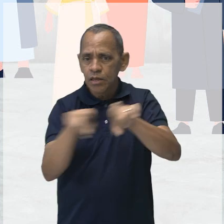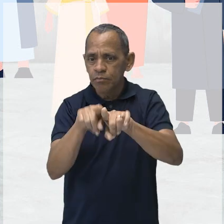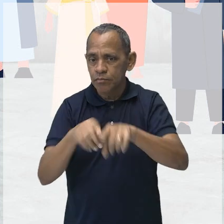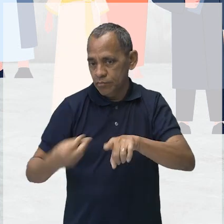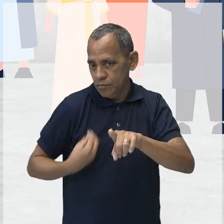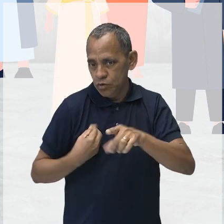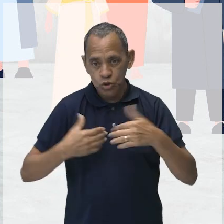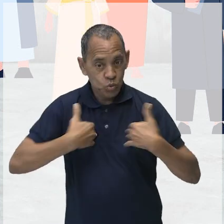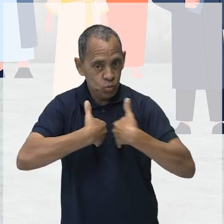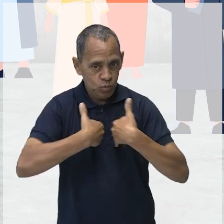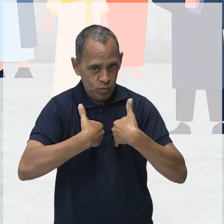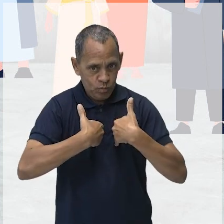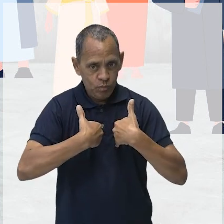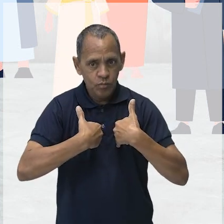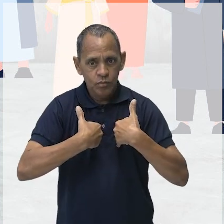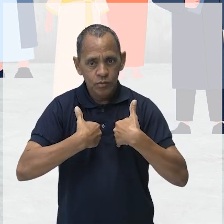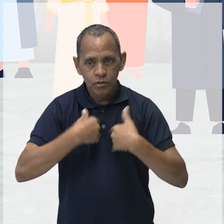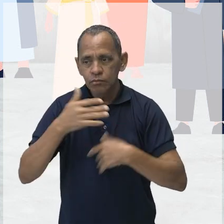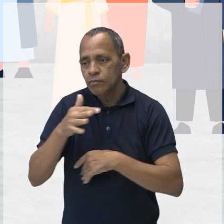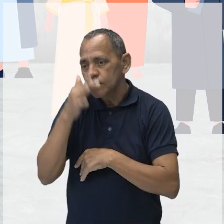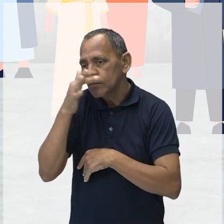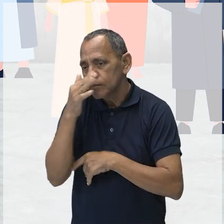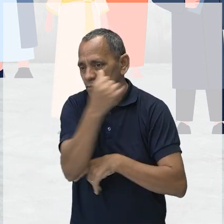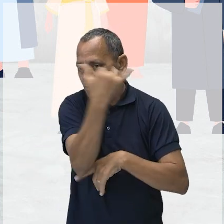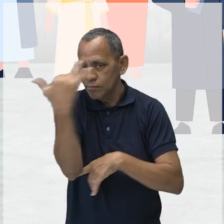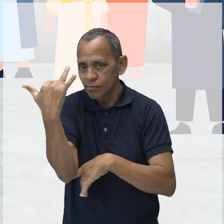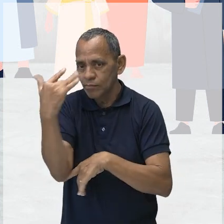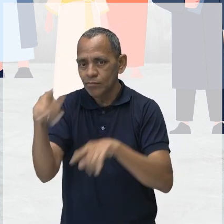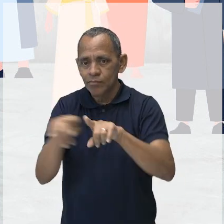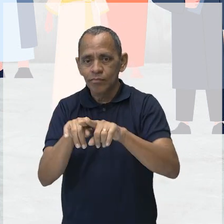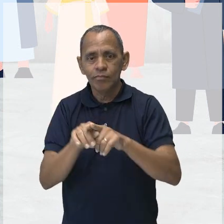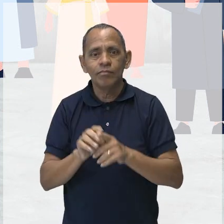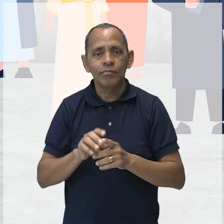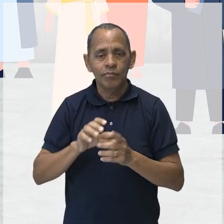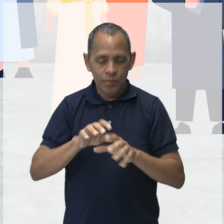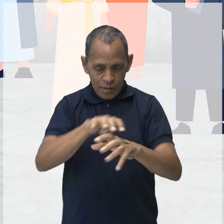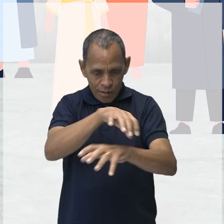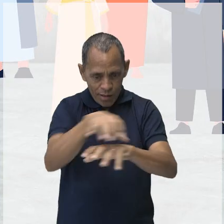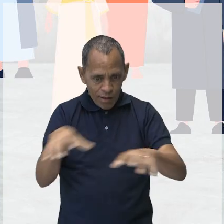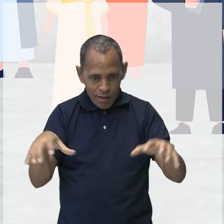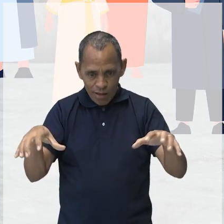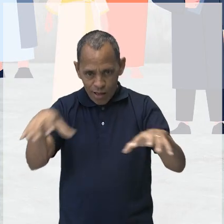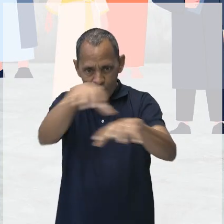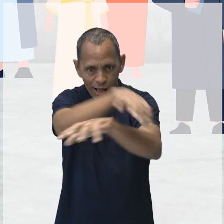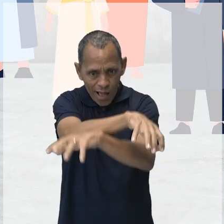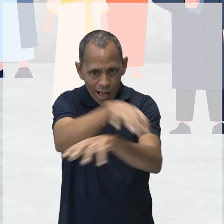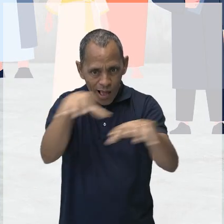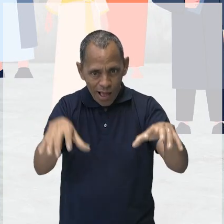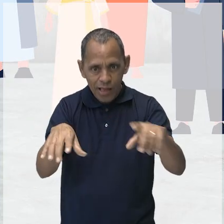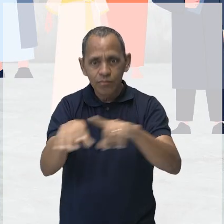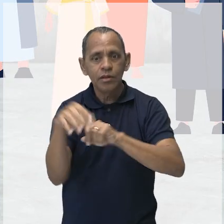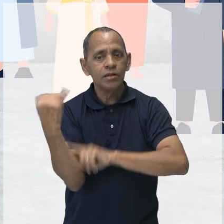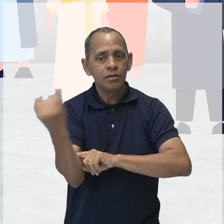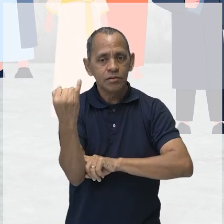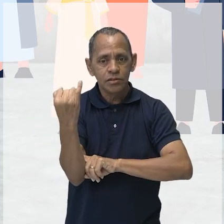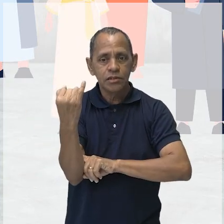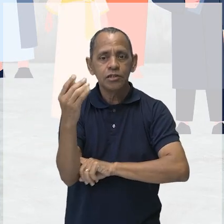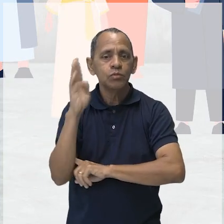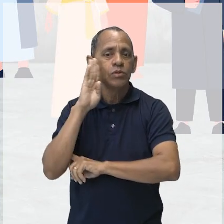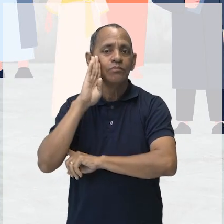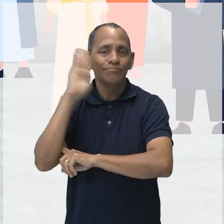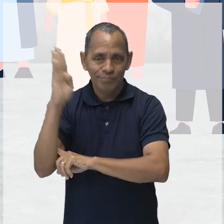dos animais, de plantas, de ecossistemas são importantes e essenciais